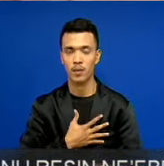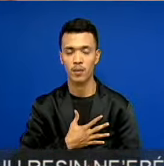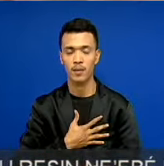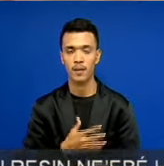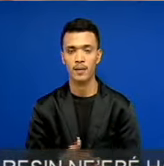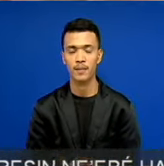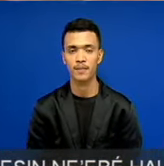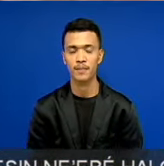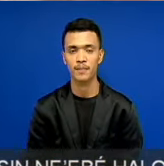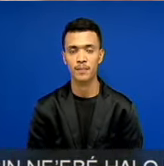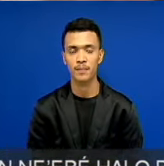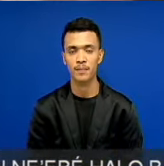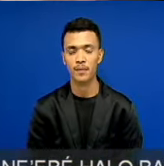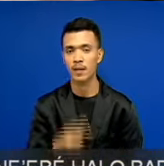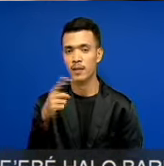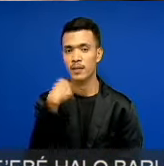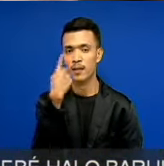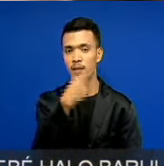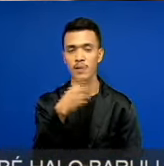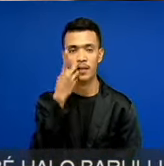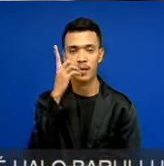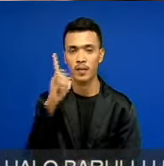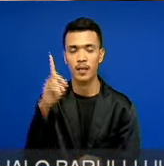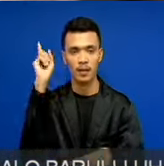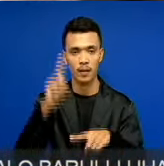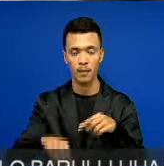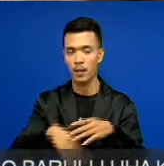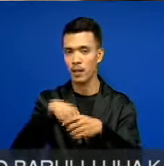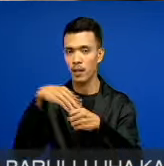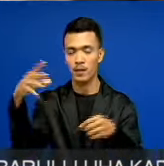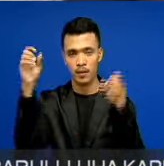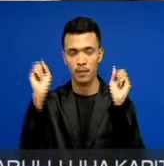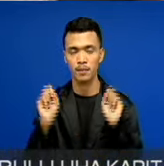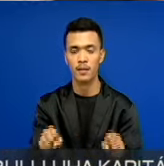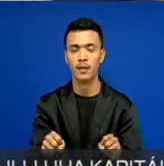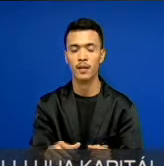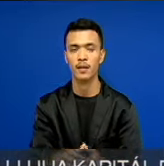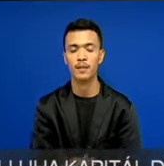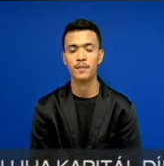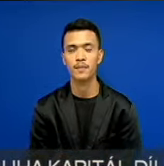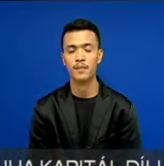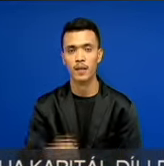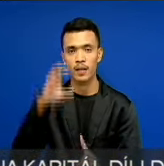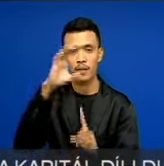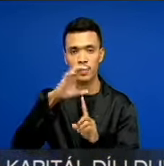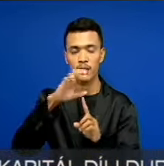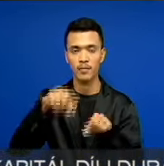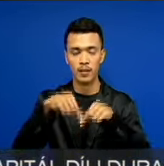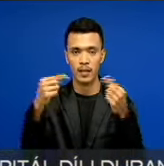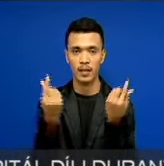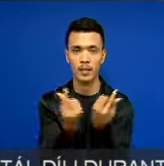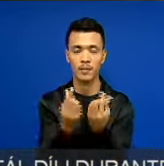bele oke la bele se se red mai den la bele no soba soba hau ba den hau dia hela. Chefe equipa